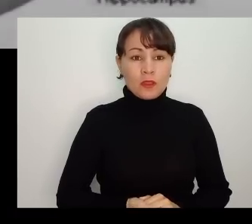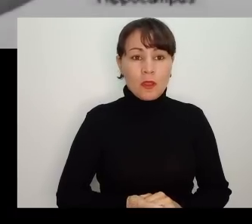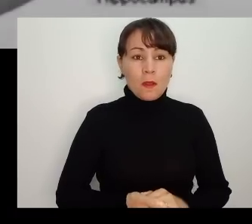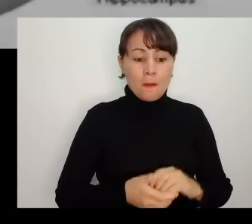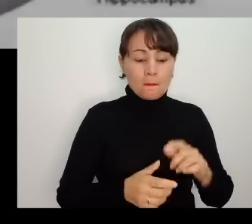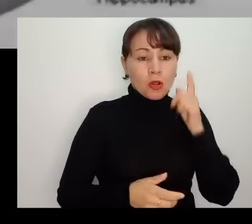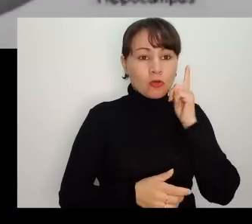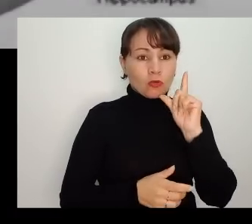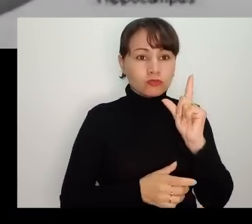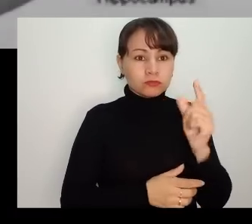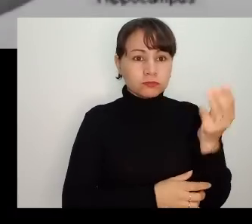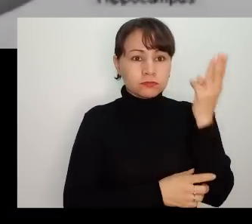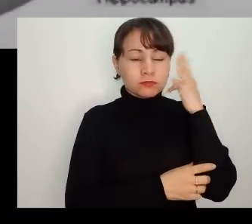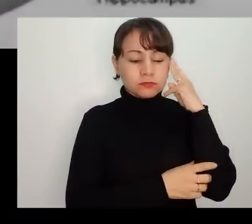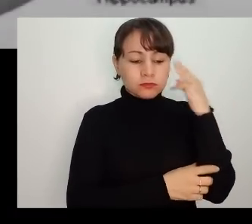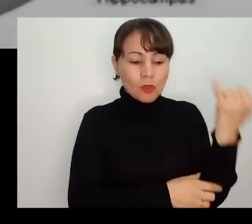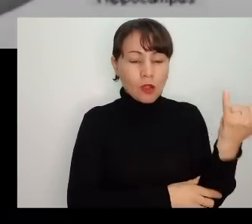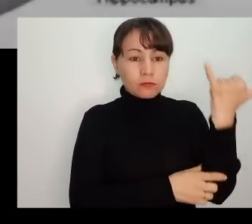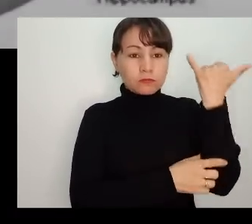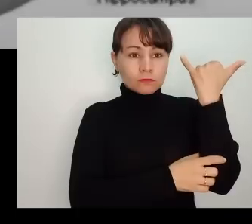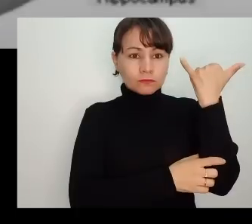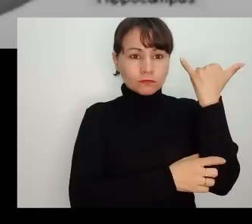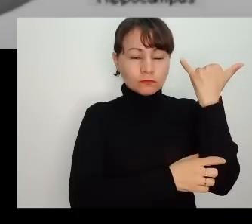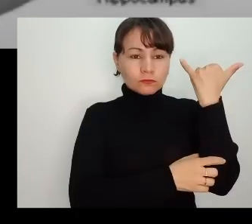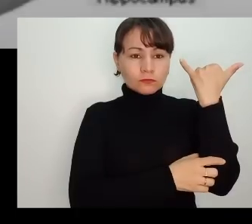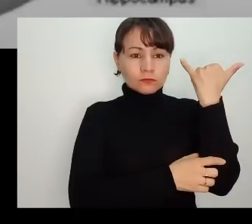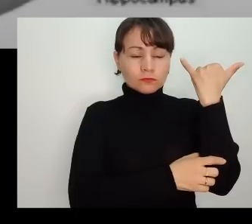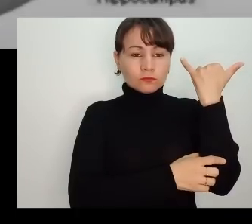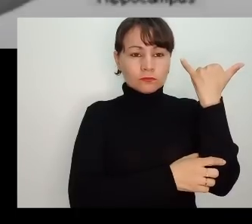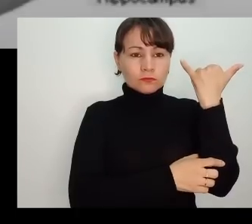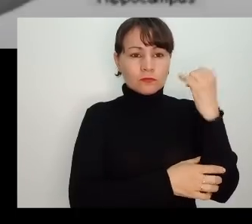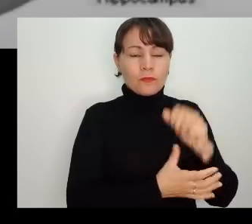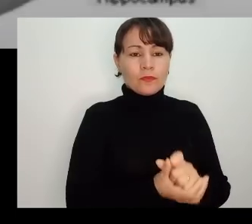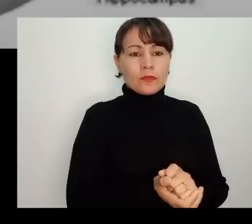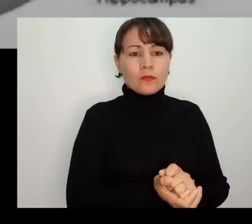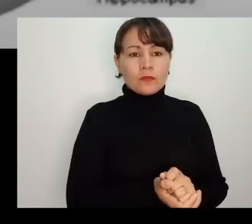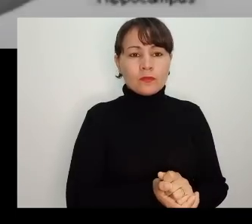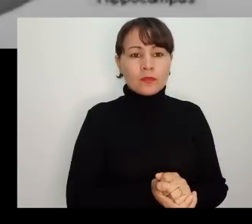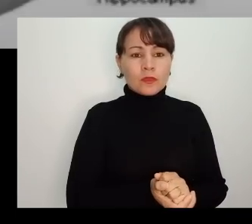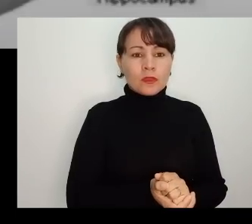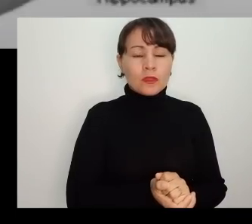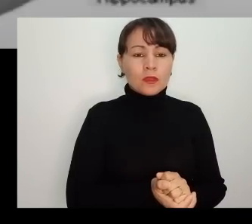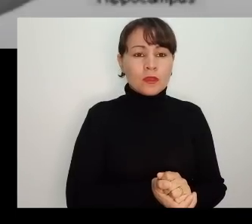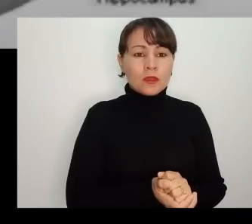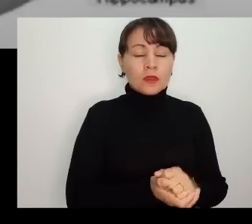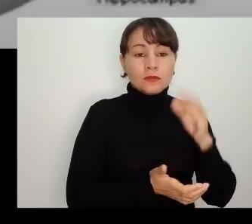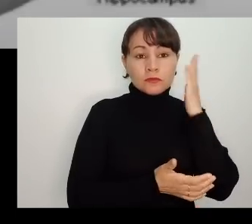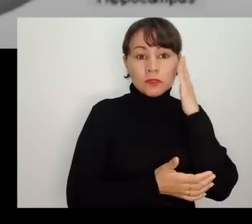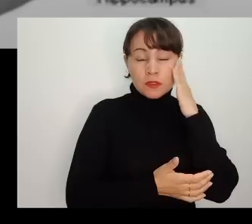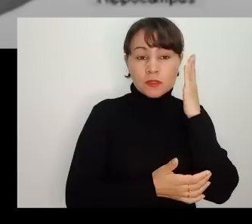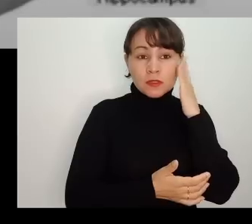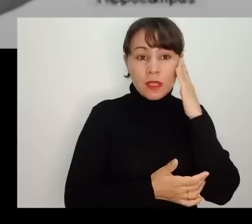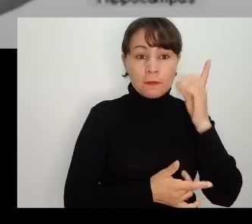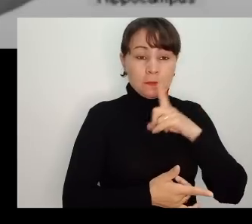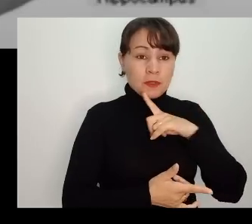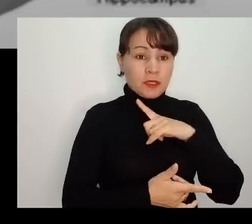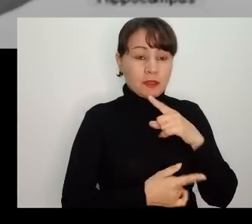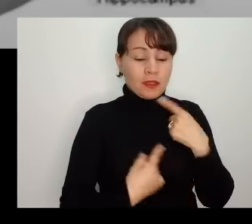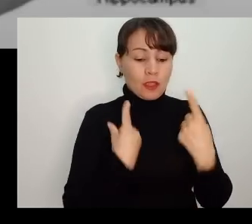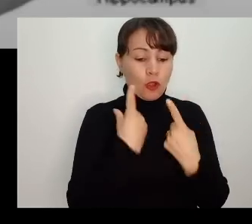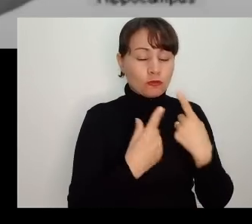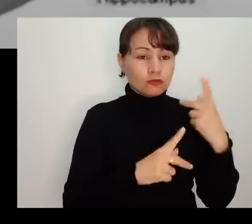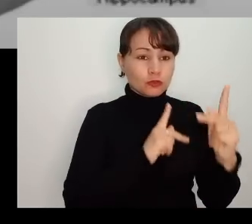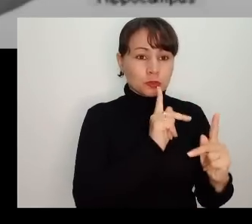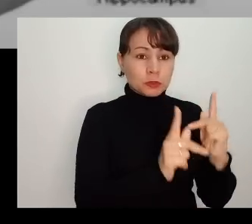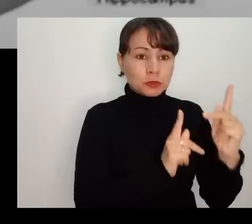Para nós consolidarmos uma informação através daquela circuitaria toda, a gente sabe que